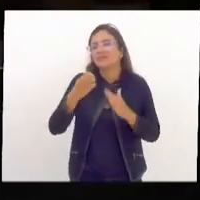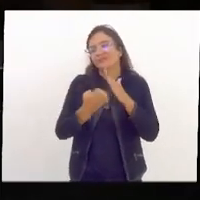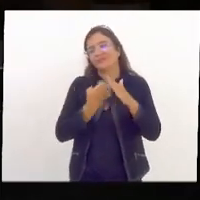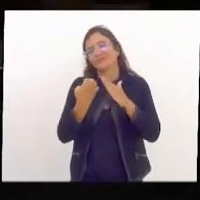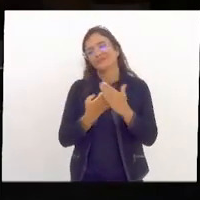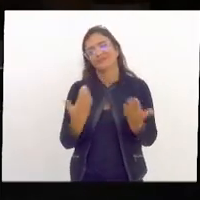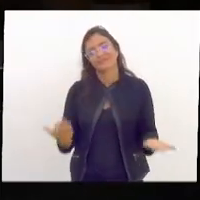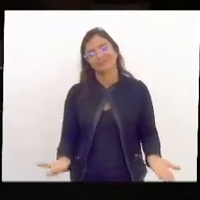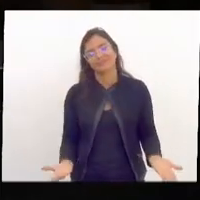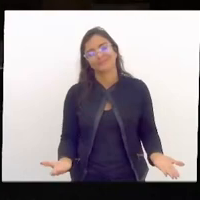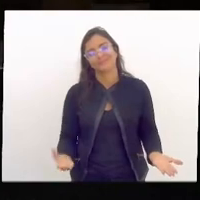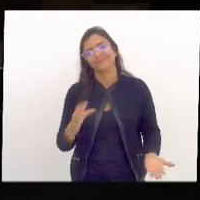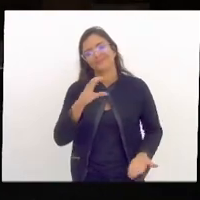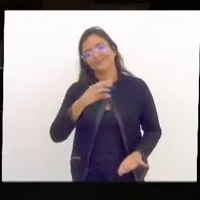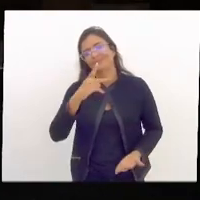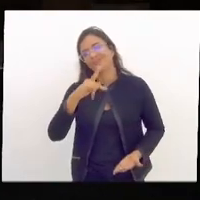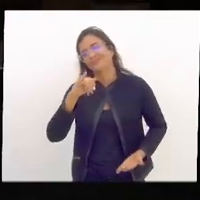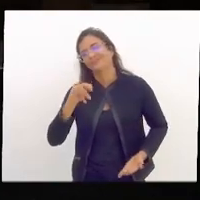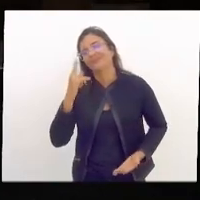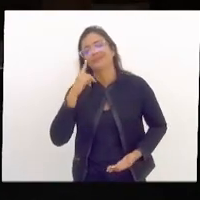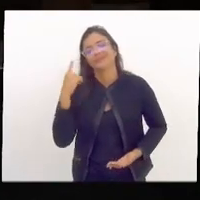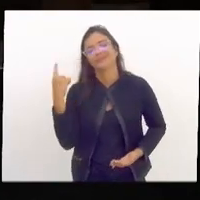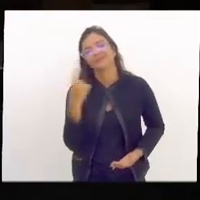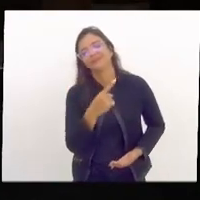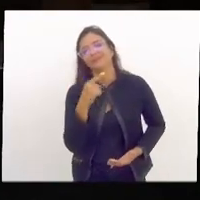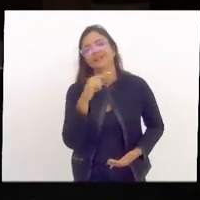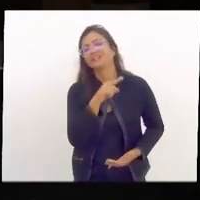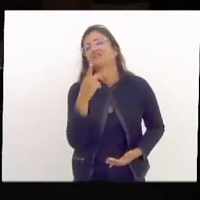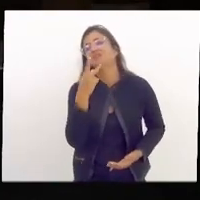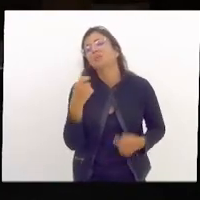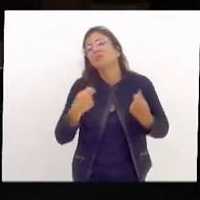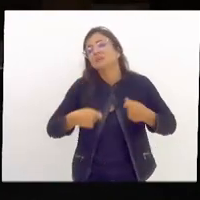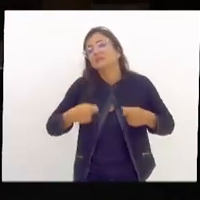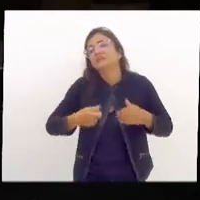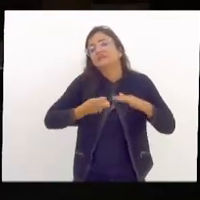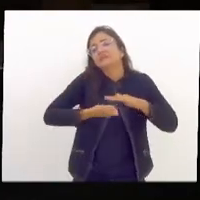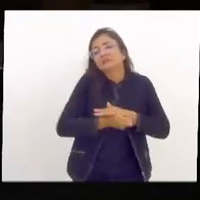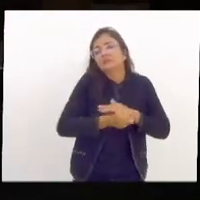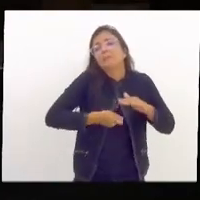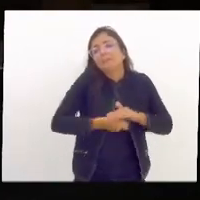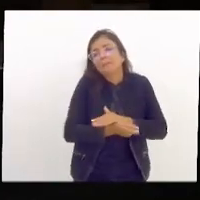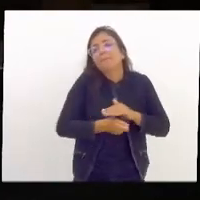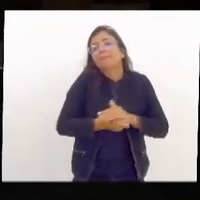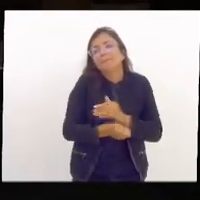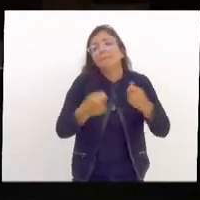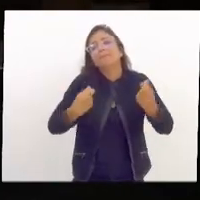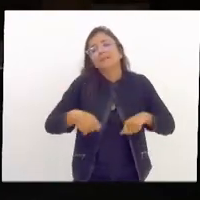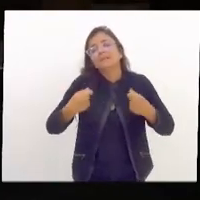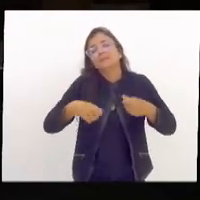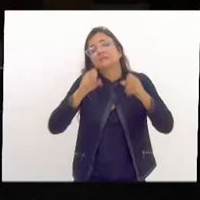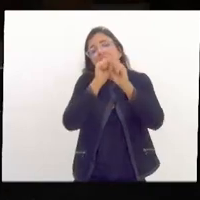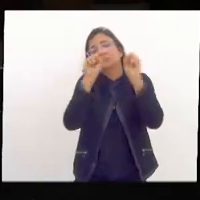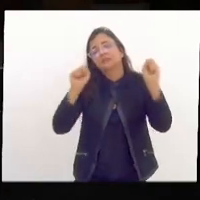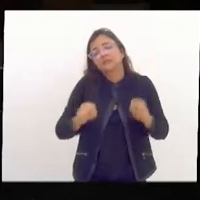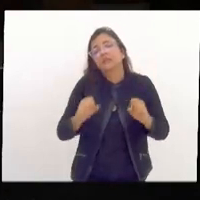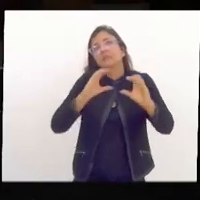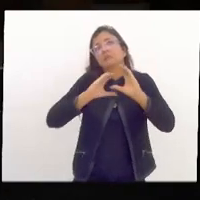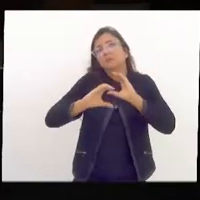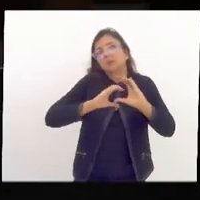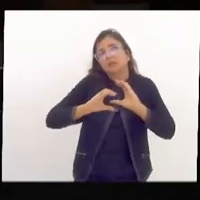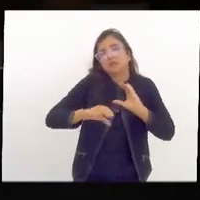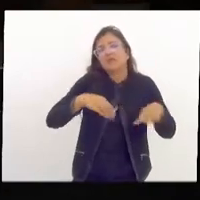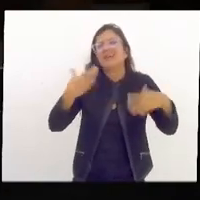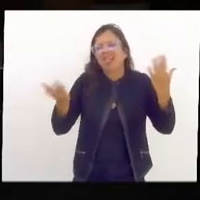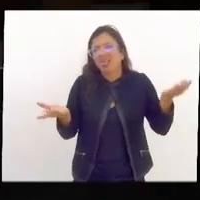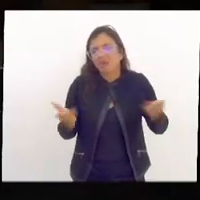todo momento a CPI se posicionando, eles disseram que realmente precisava de investimento no sistema, na questão de comunicação, na questão do